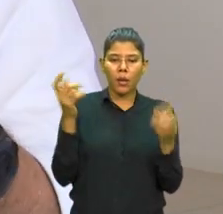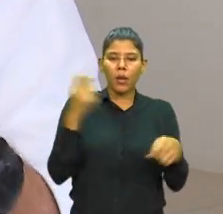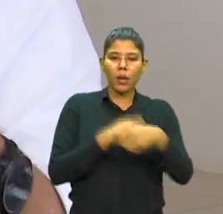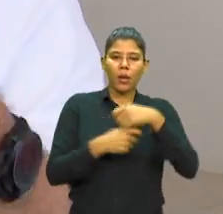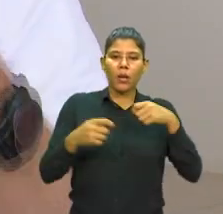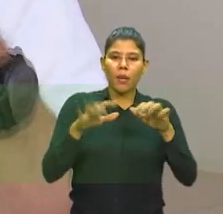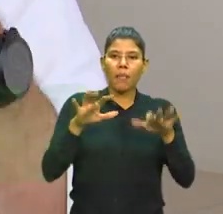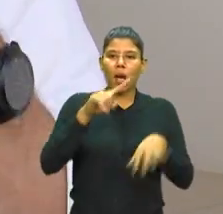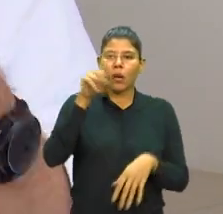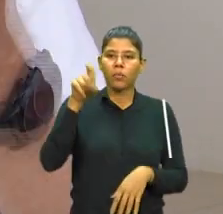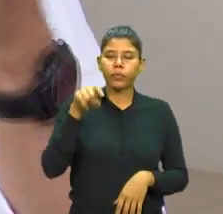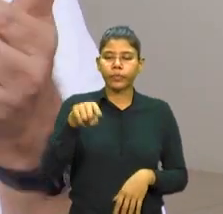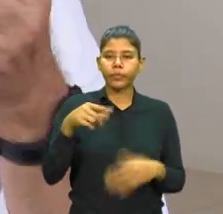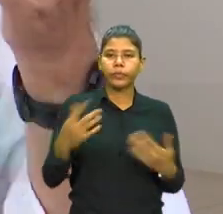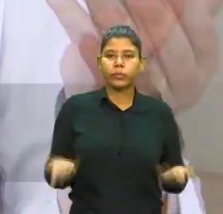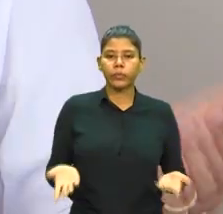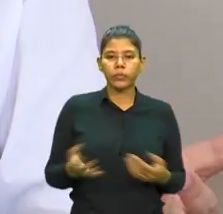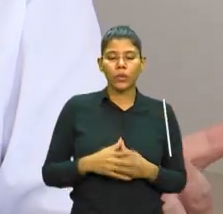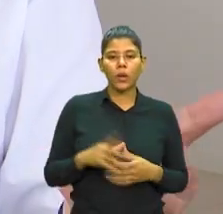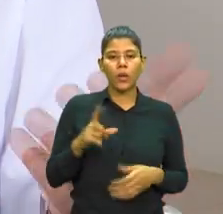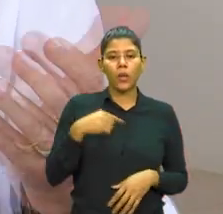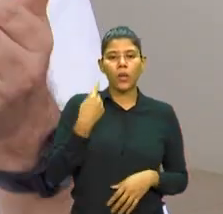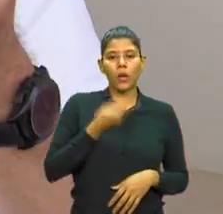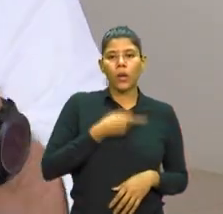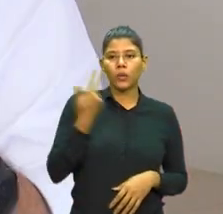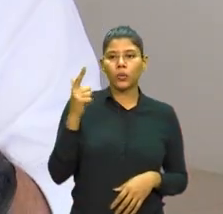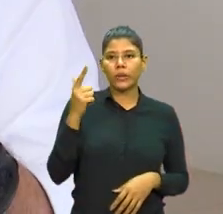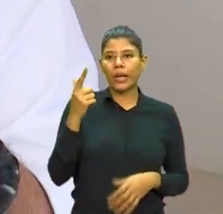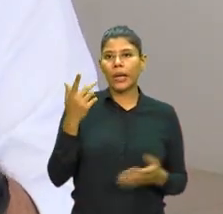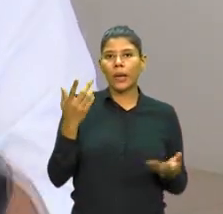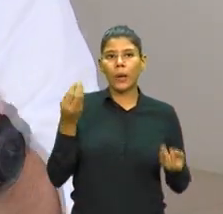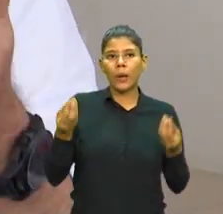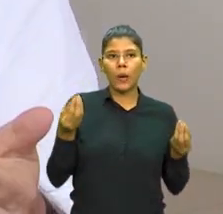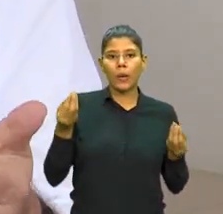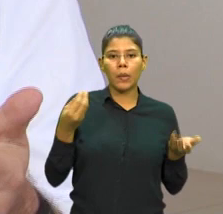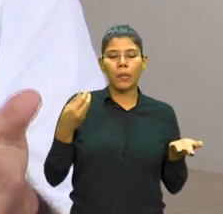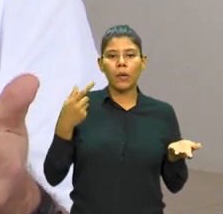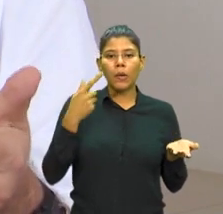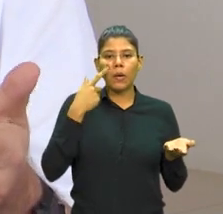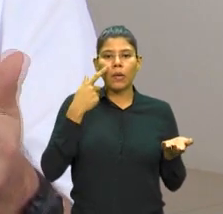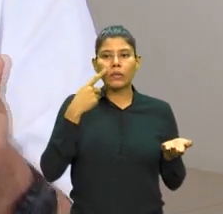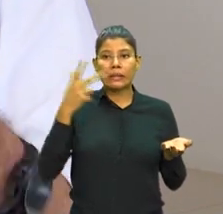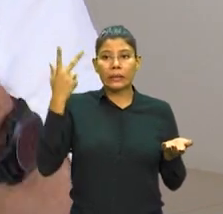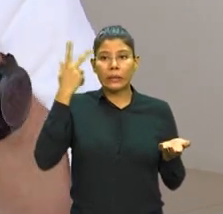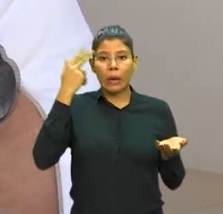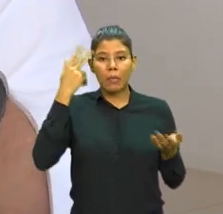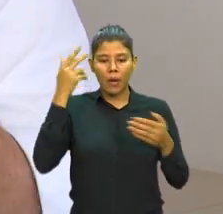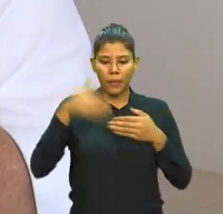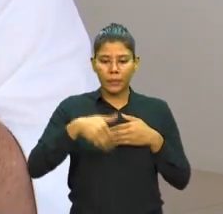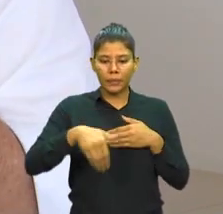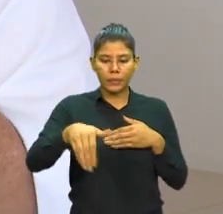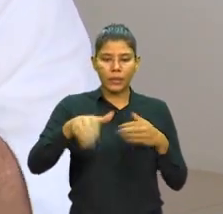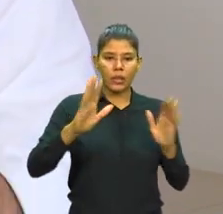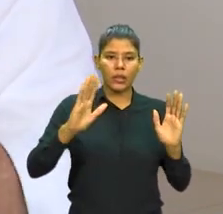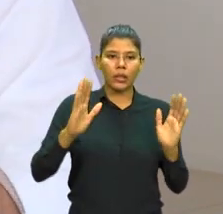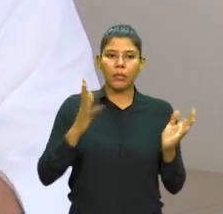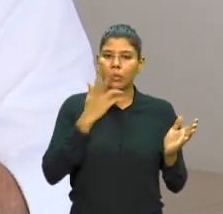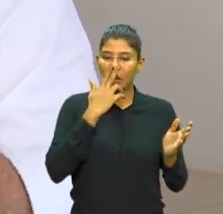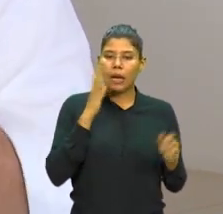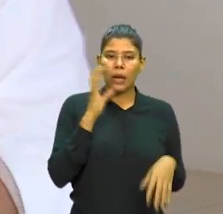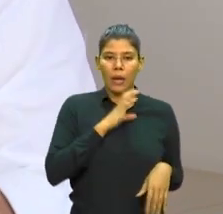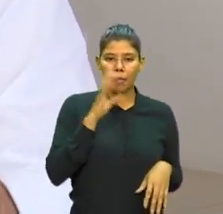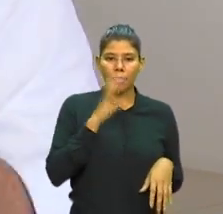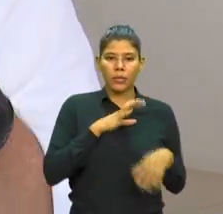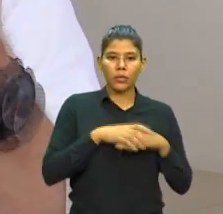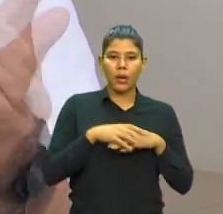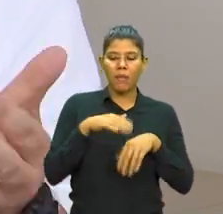esperança que a questão da falta de produtos hoje se normalize rapidamente essa o que mais afeta hoje a